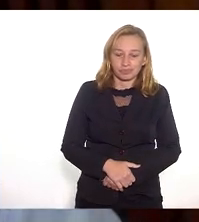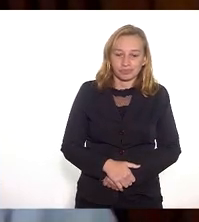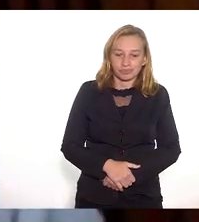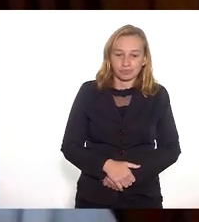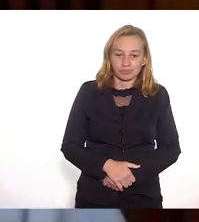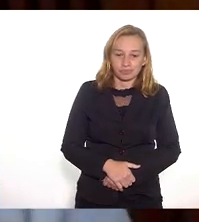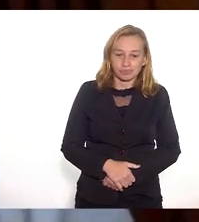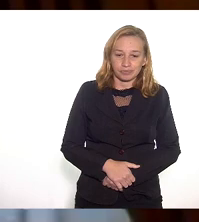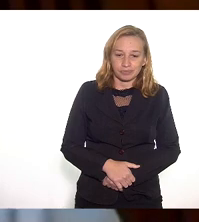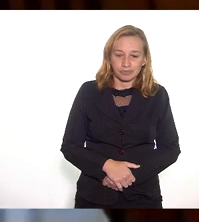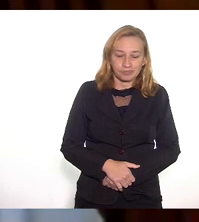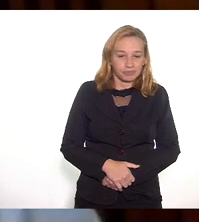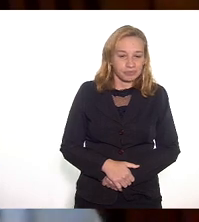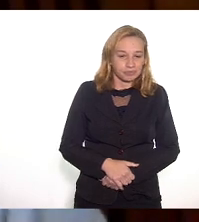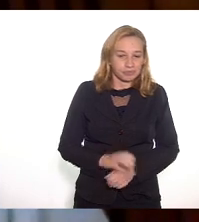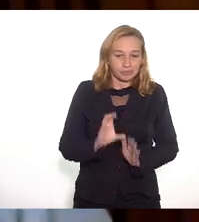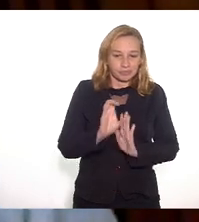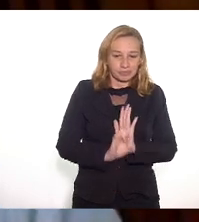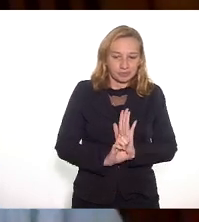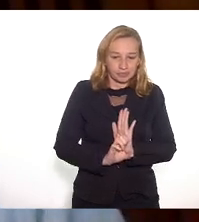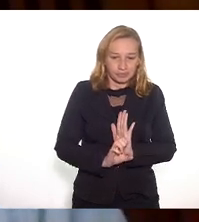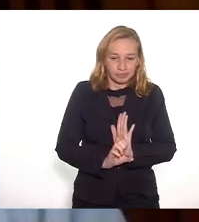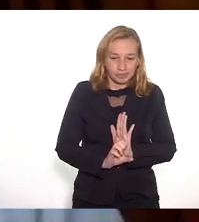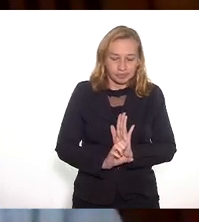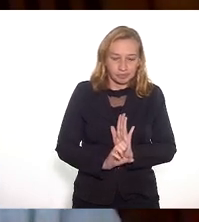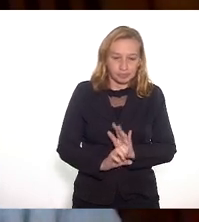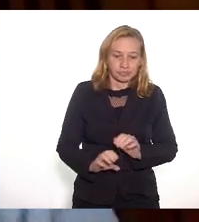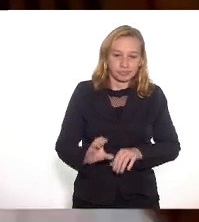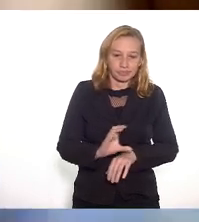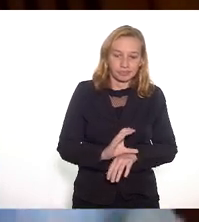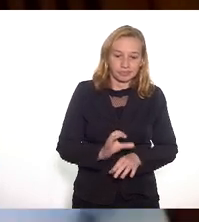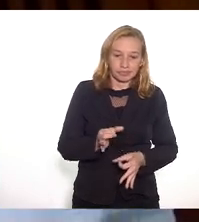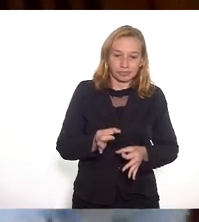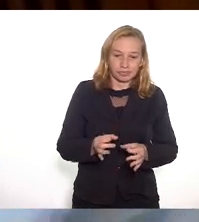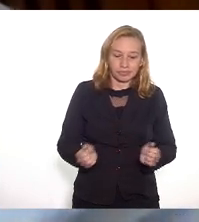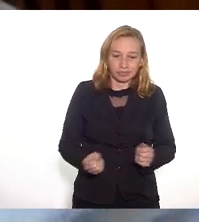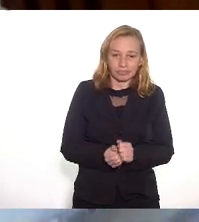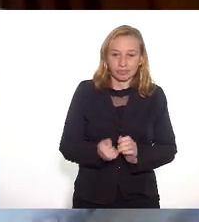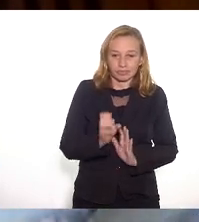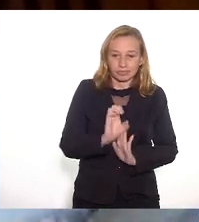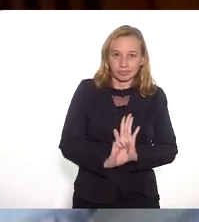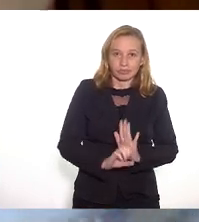O bloco de constitucionalidade com emenda, legalidade com emenda, juridicidade com emenda. Aliás,